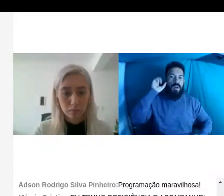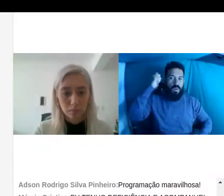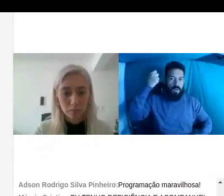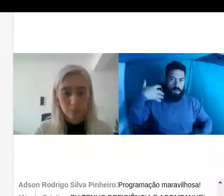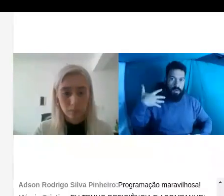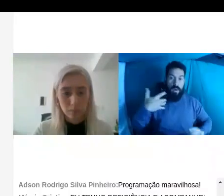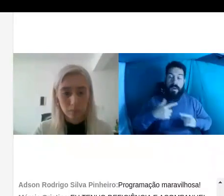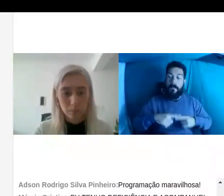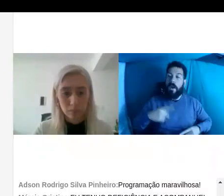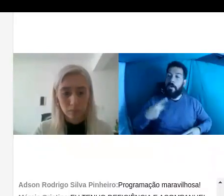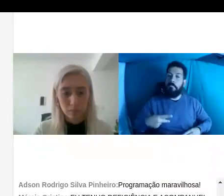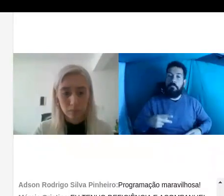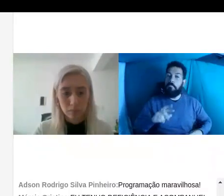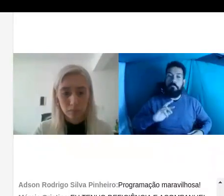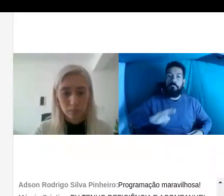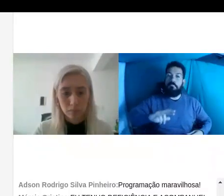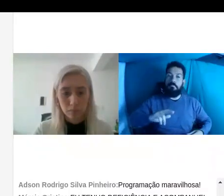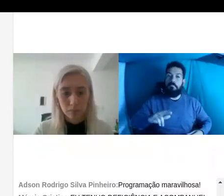temos a mesma estrutura